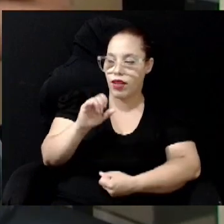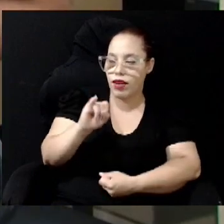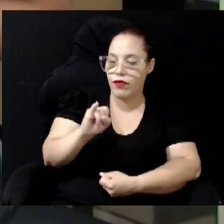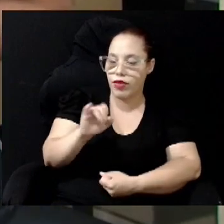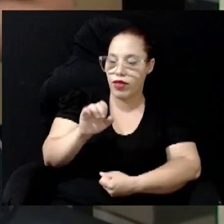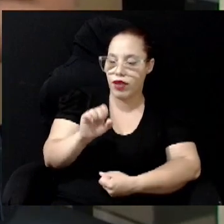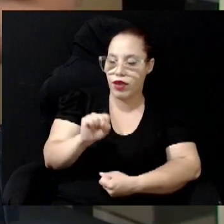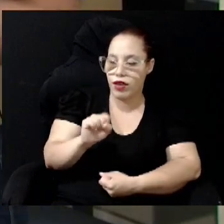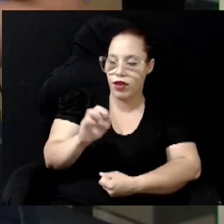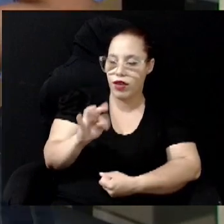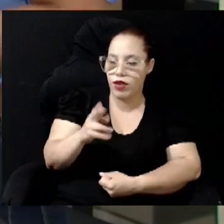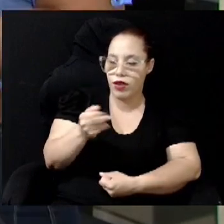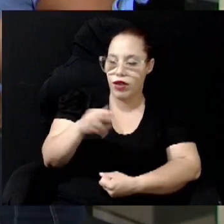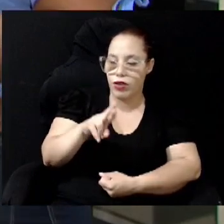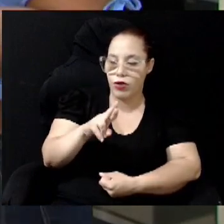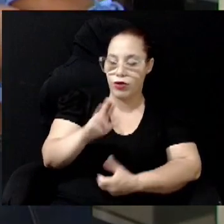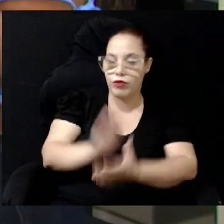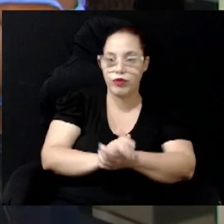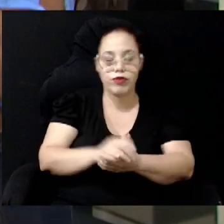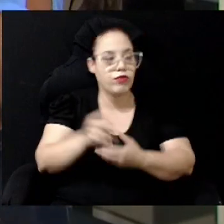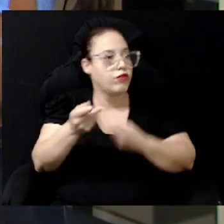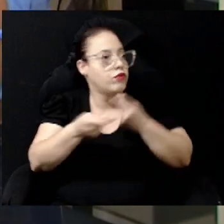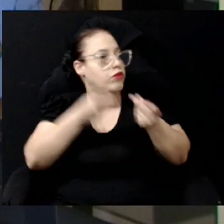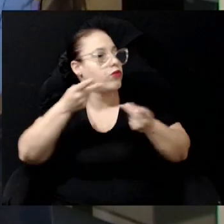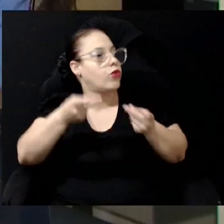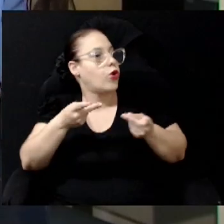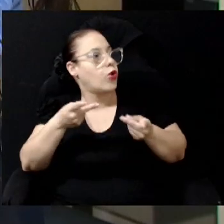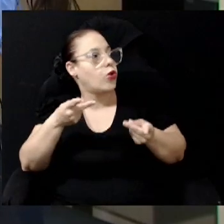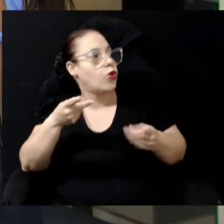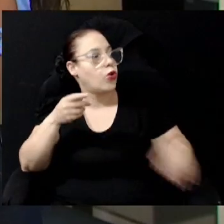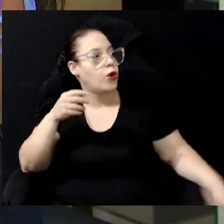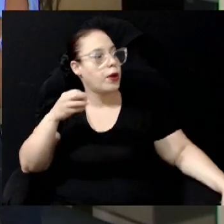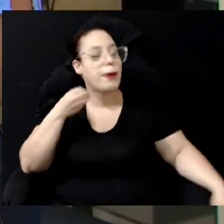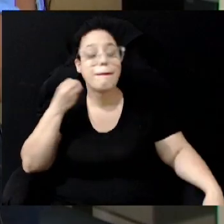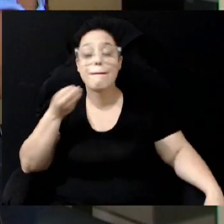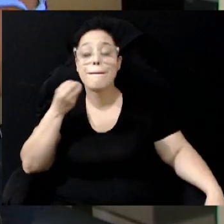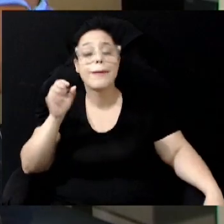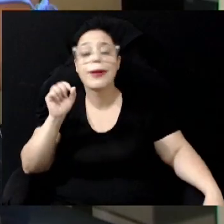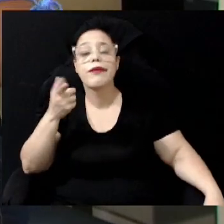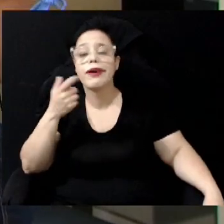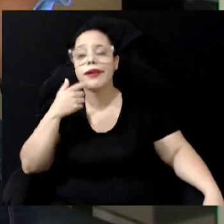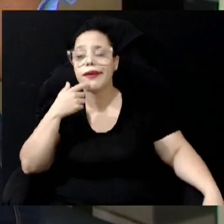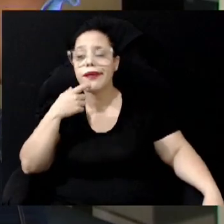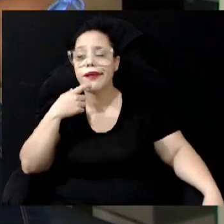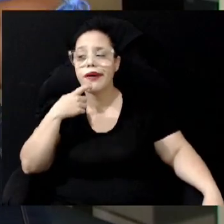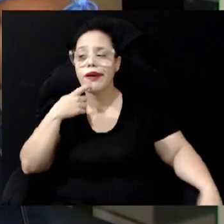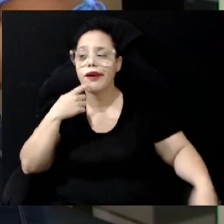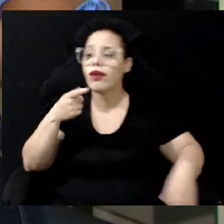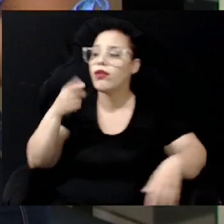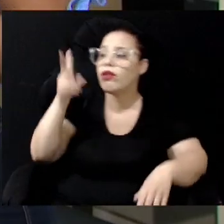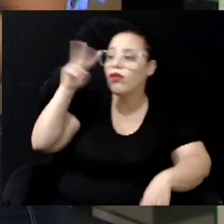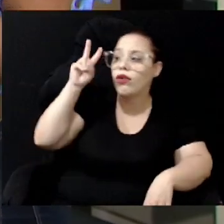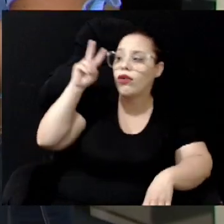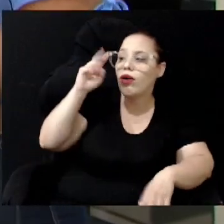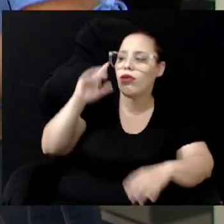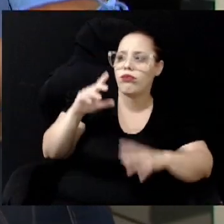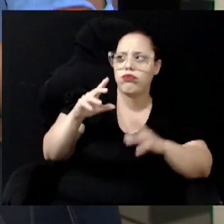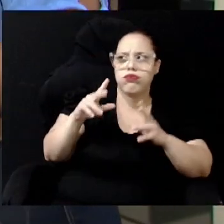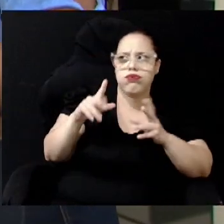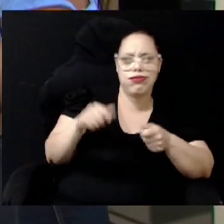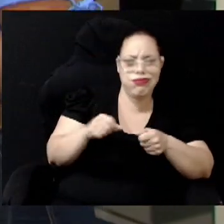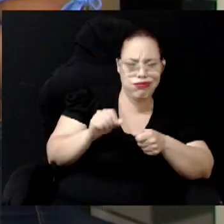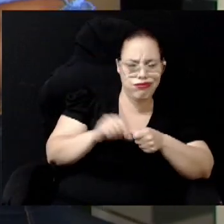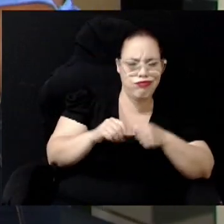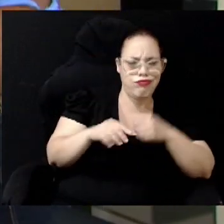de historiador. Conta pra gente, o que faz um historiador, Eliane? O historiador faz muita coisa.